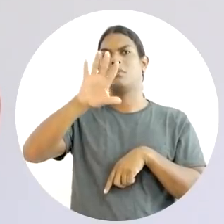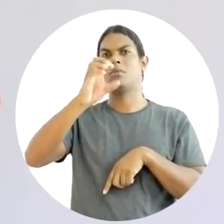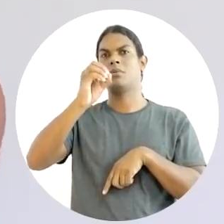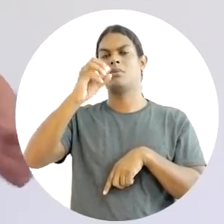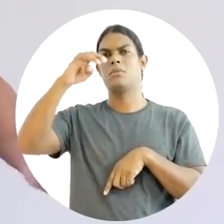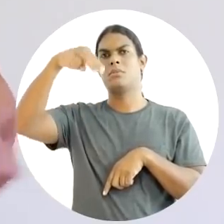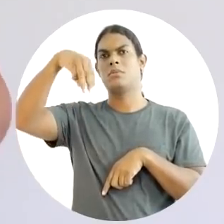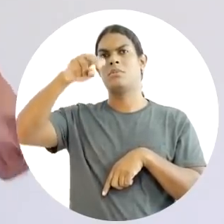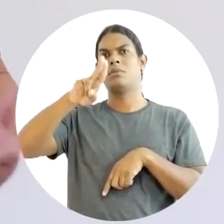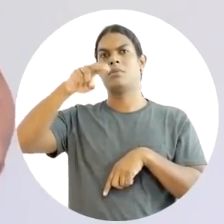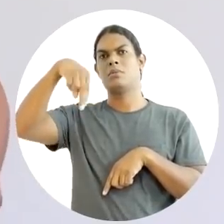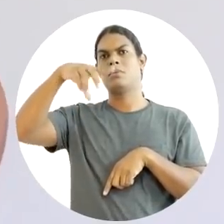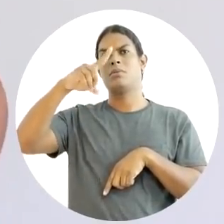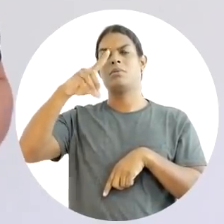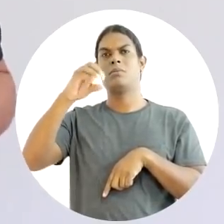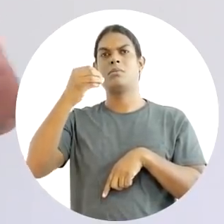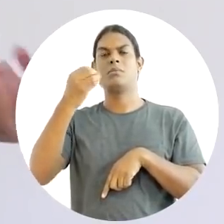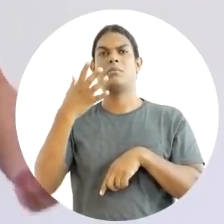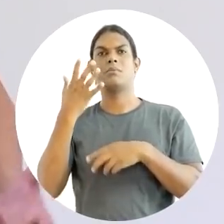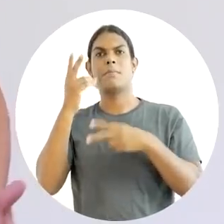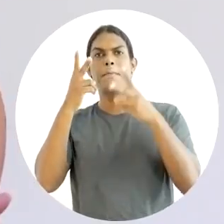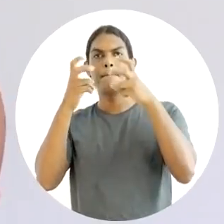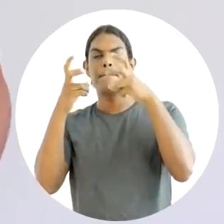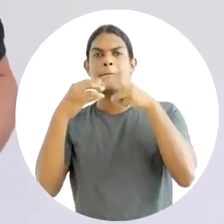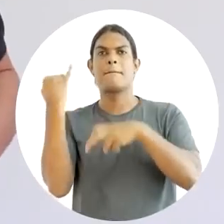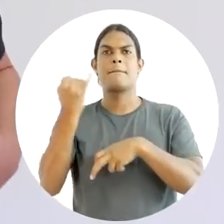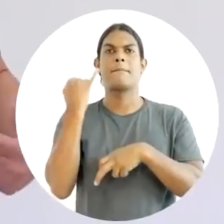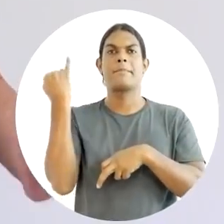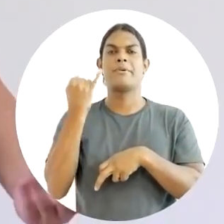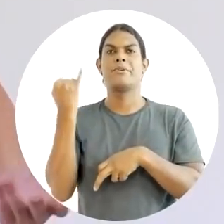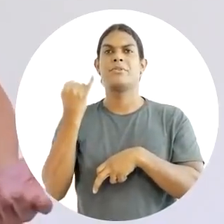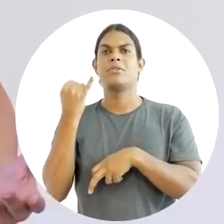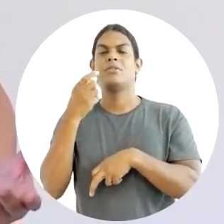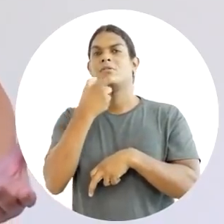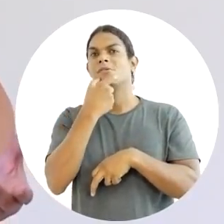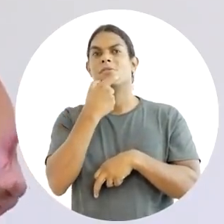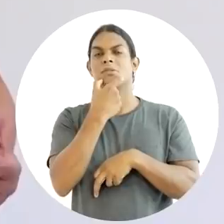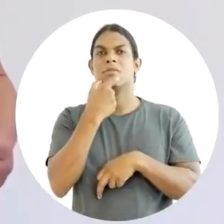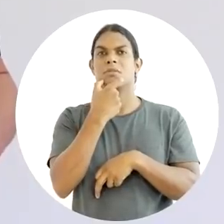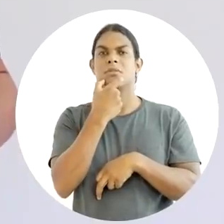inglês para o convívio, para você aprender a